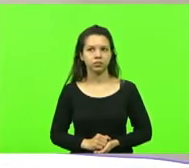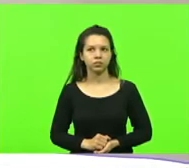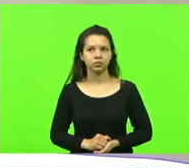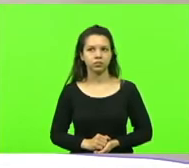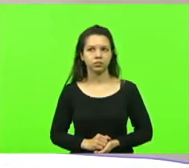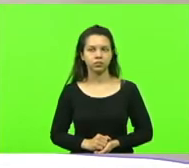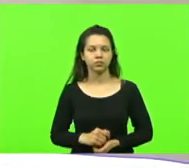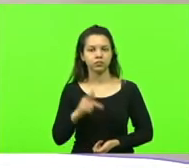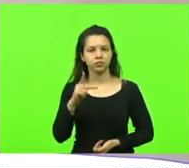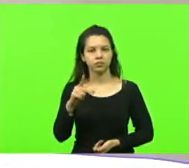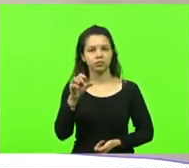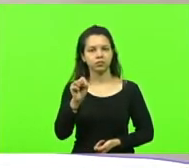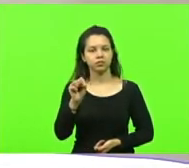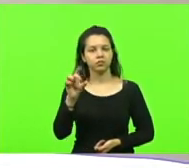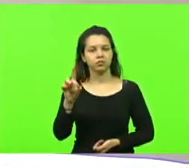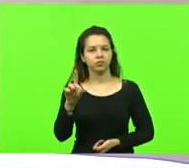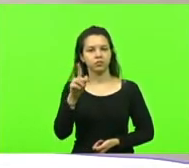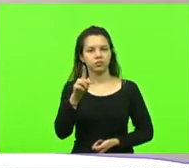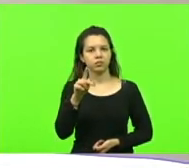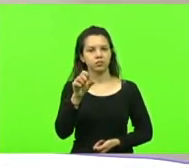Bloco PSD, PSC,